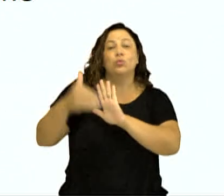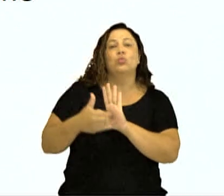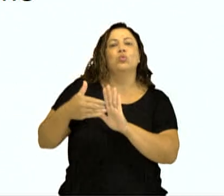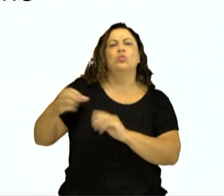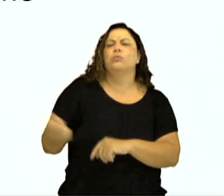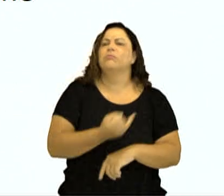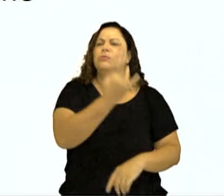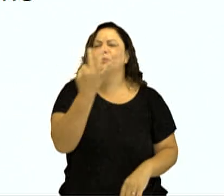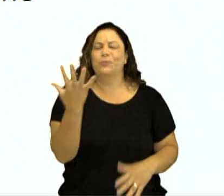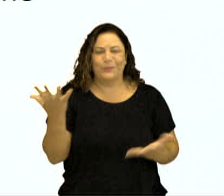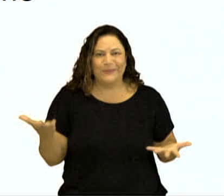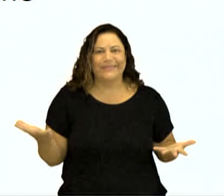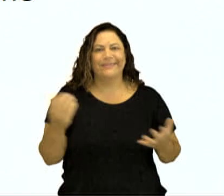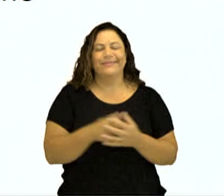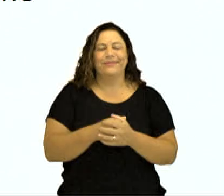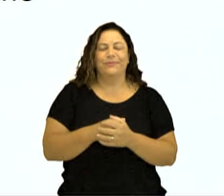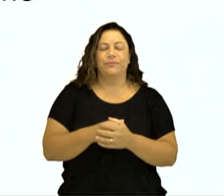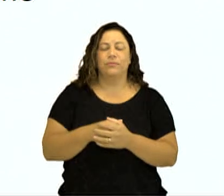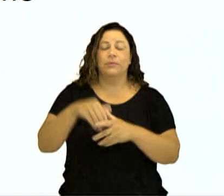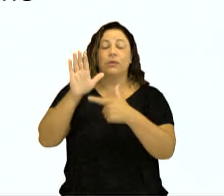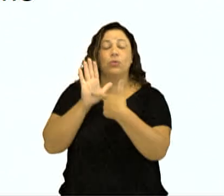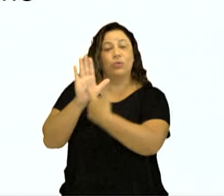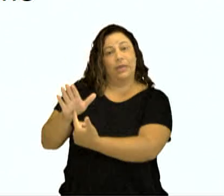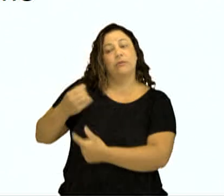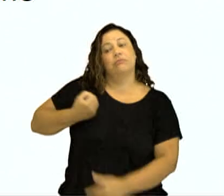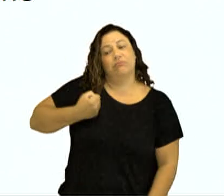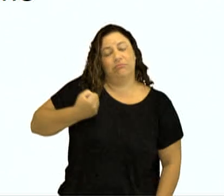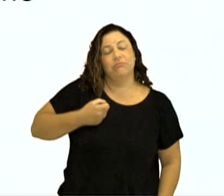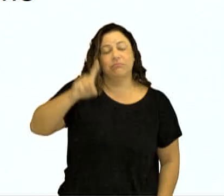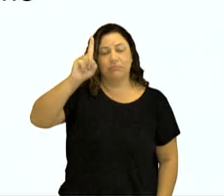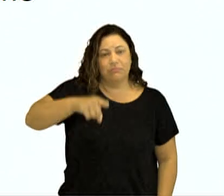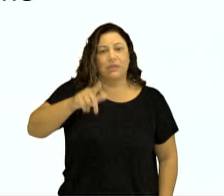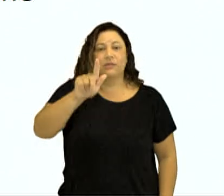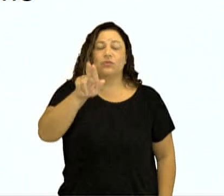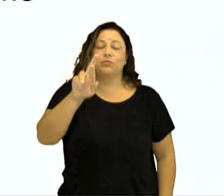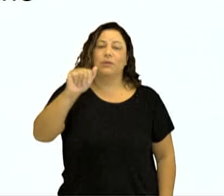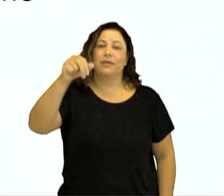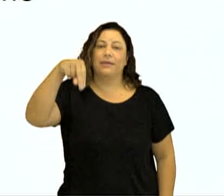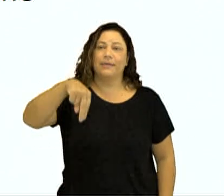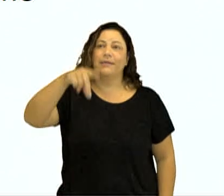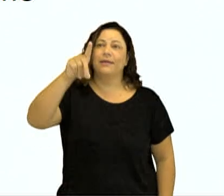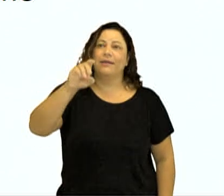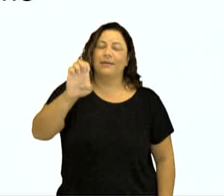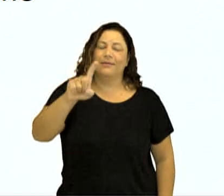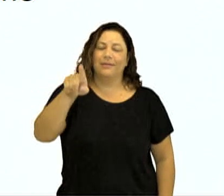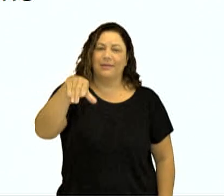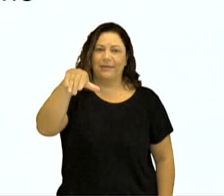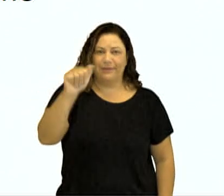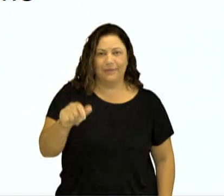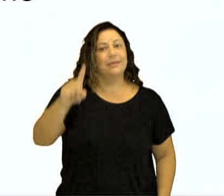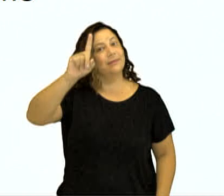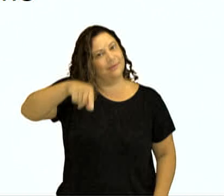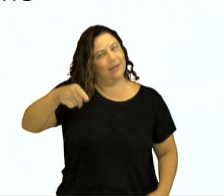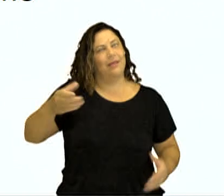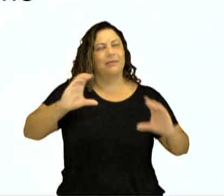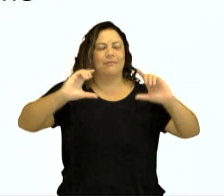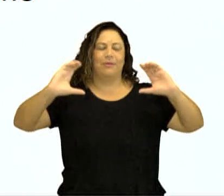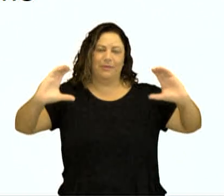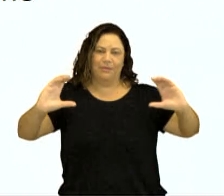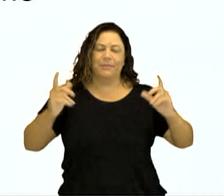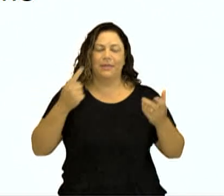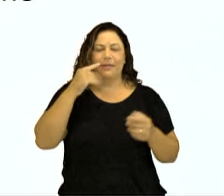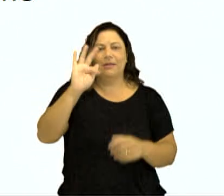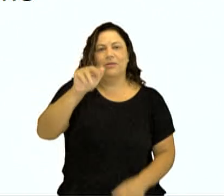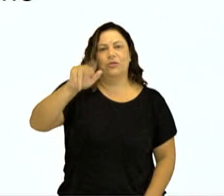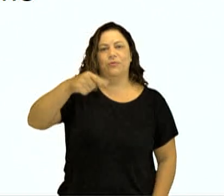contado e representado numericamente. Isso é uma grandeza. E é com isso que nós vamos trabalhar nas funções, tá? A função é